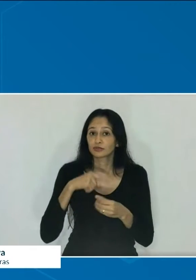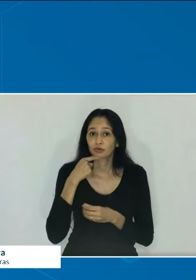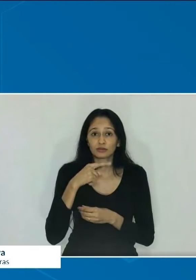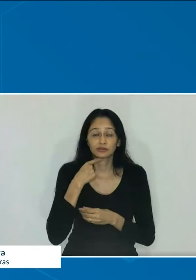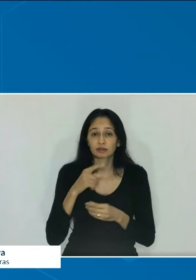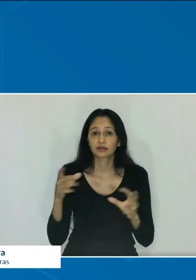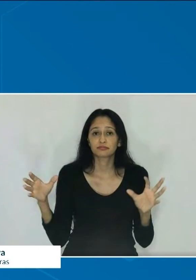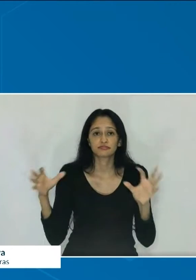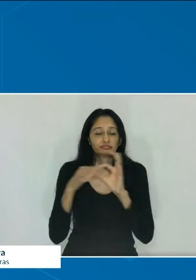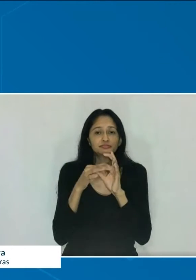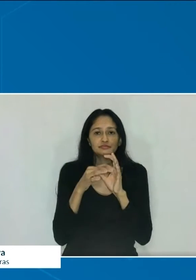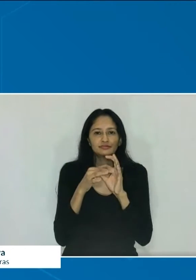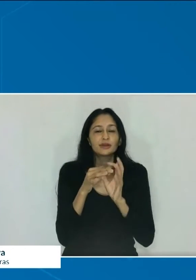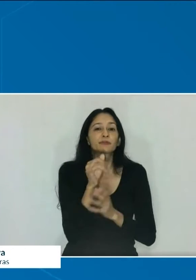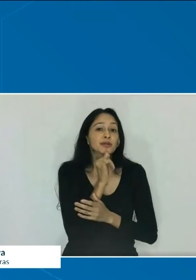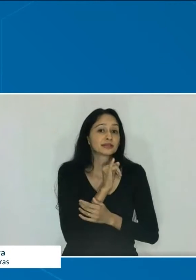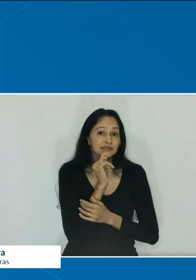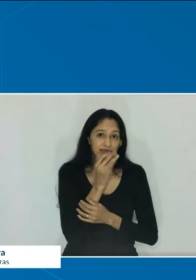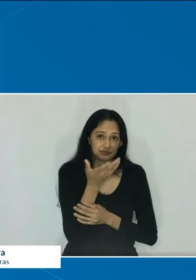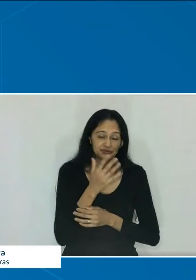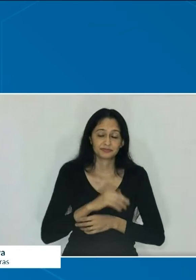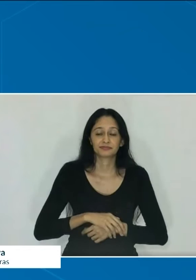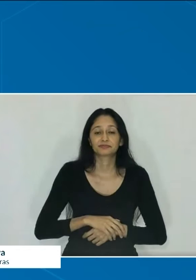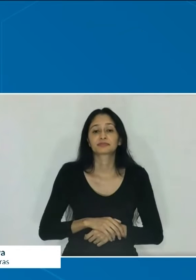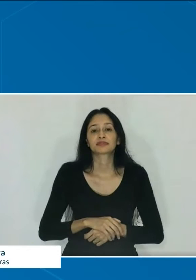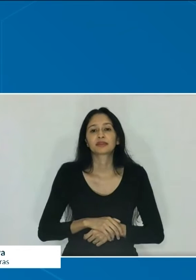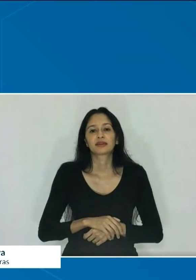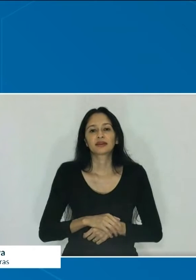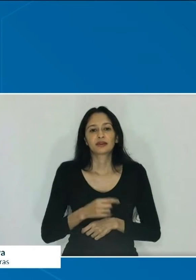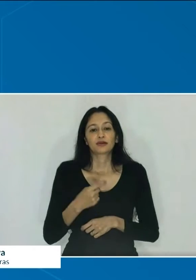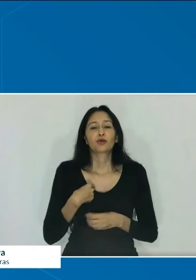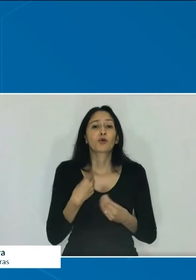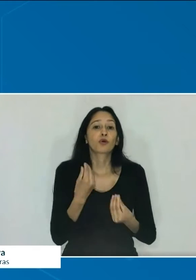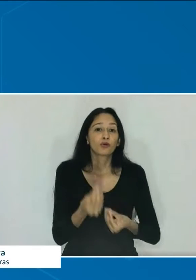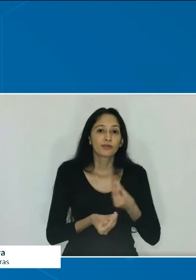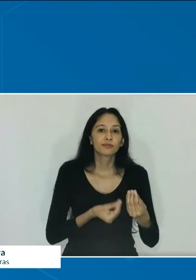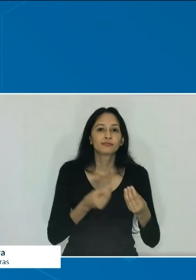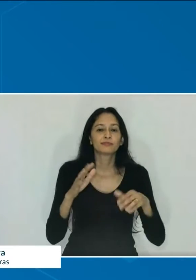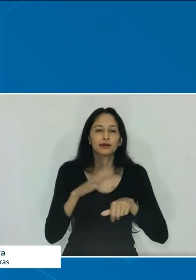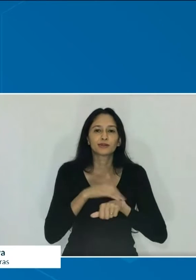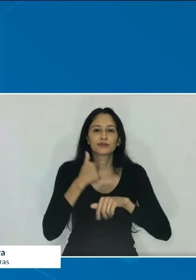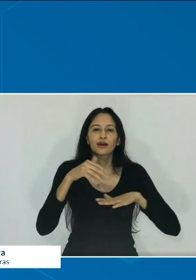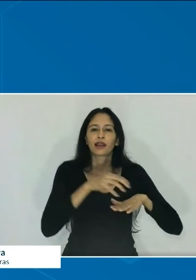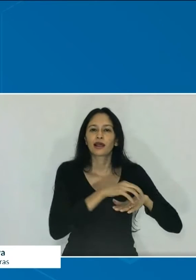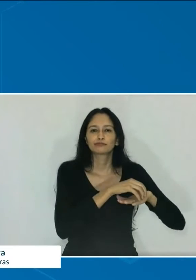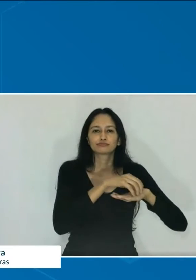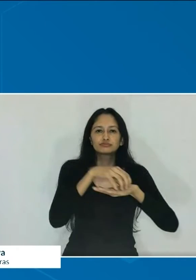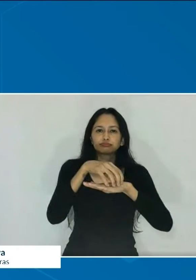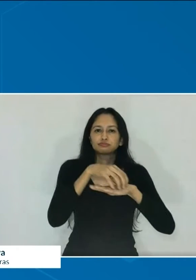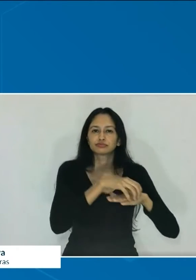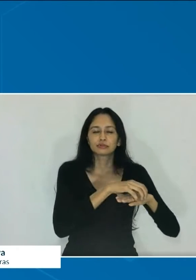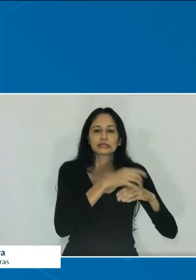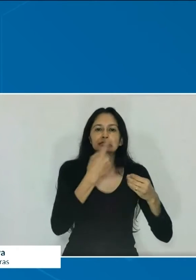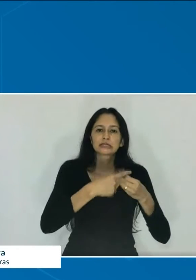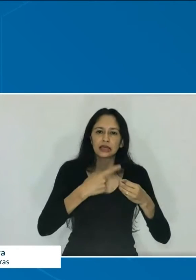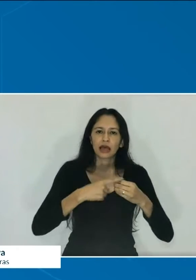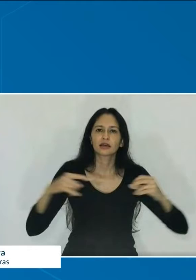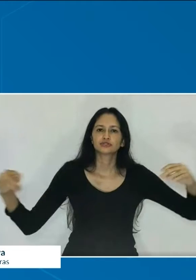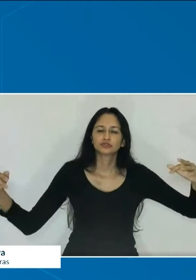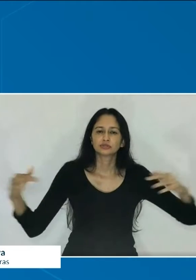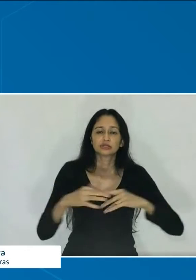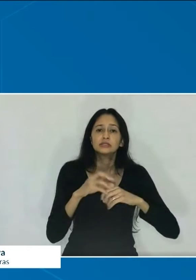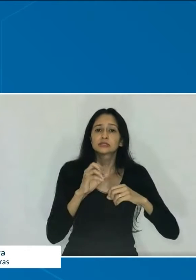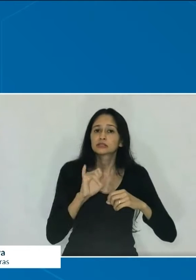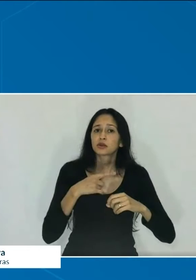exemplo, como eu vou trabalhar o desenvolvimento do transporte público na cidade se eu não tenho um planejamento